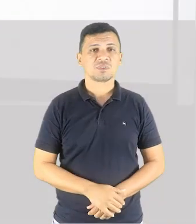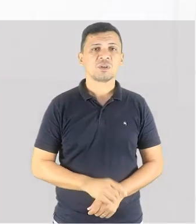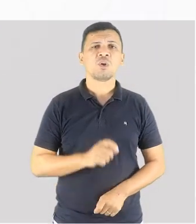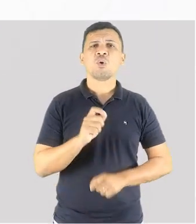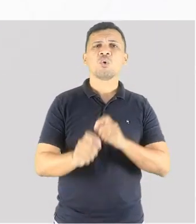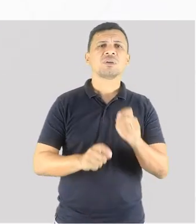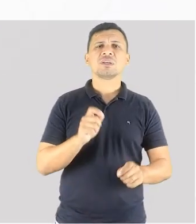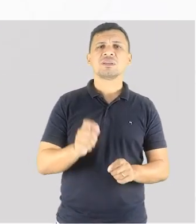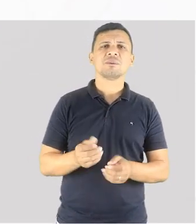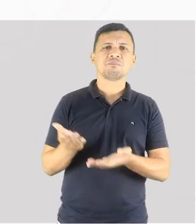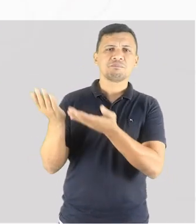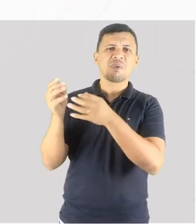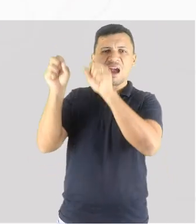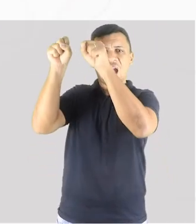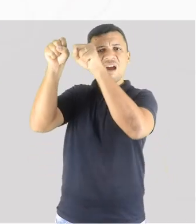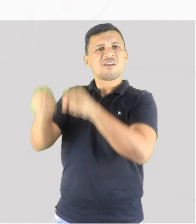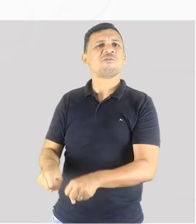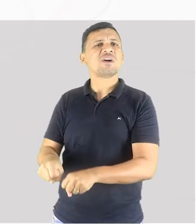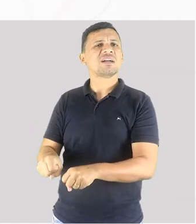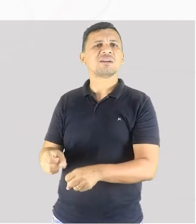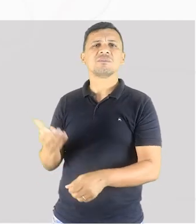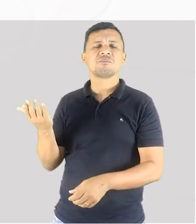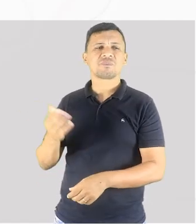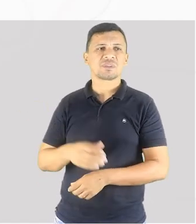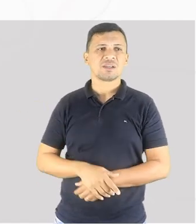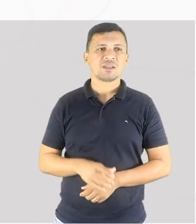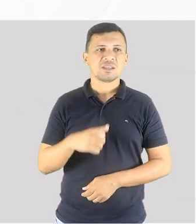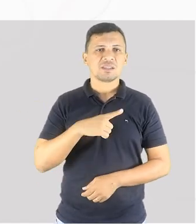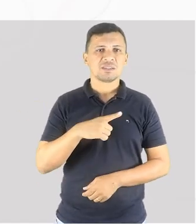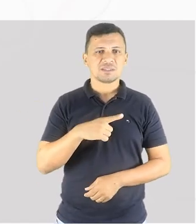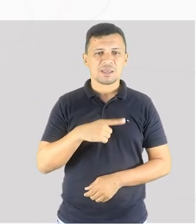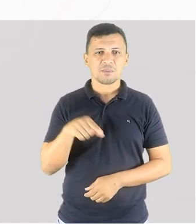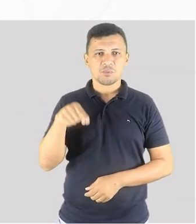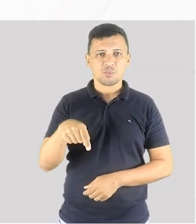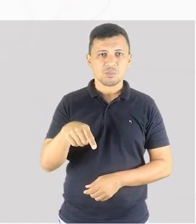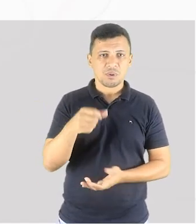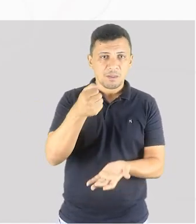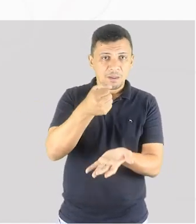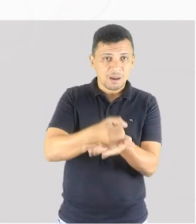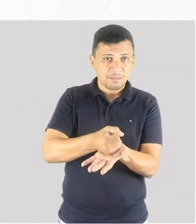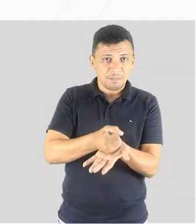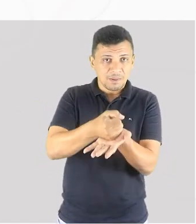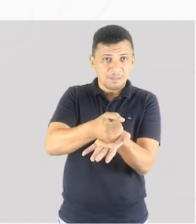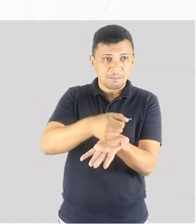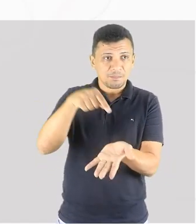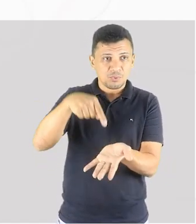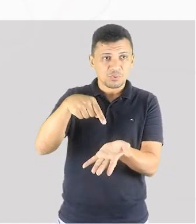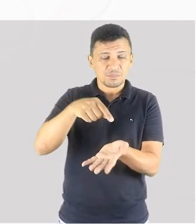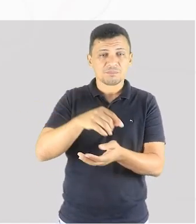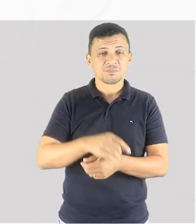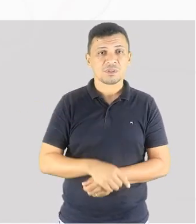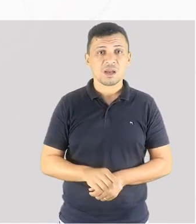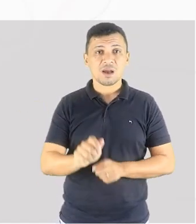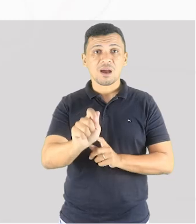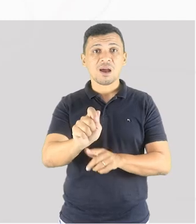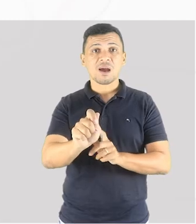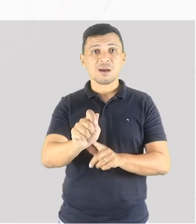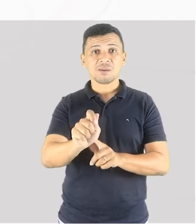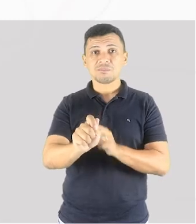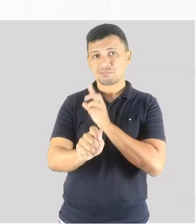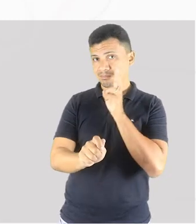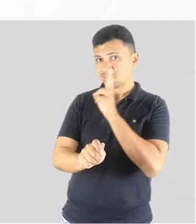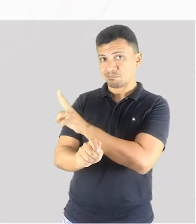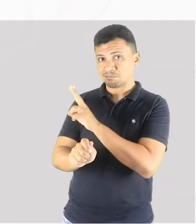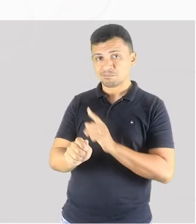uma alavanca? A alavanca é constituída de um ponto de apoio, olha só, o ponto de apoio bem aqui, são os elementos de uma